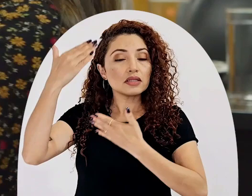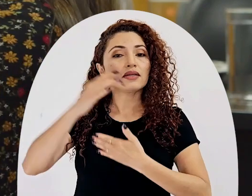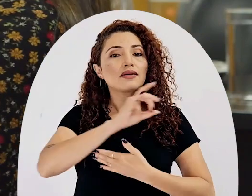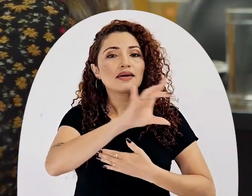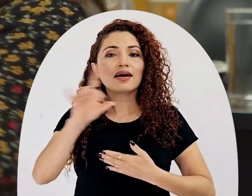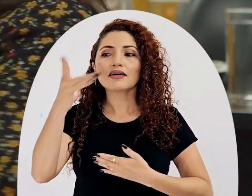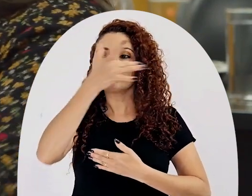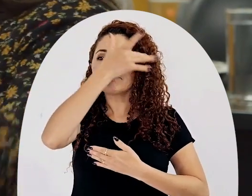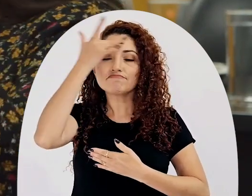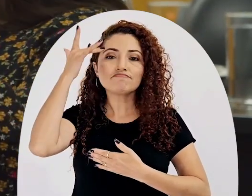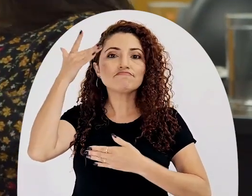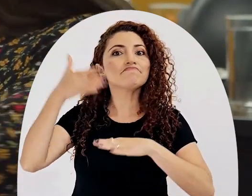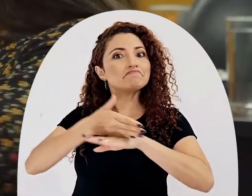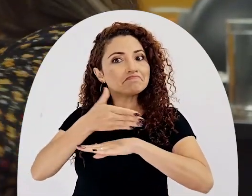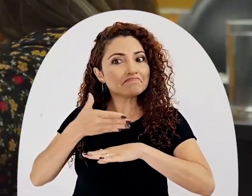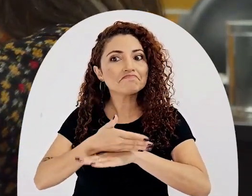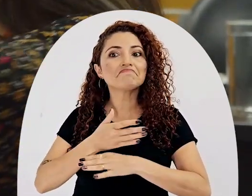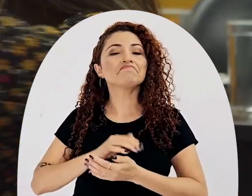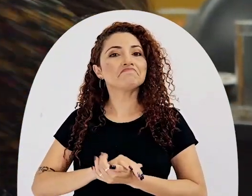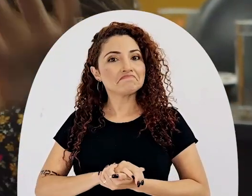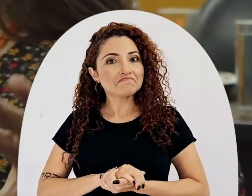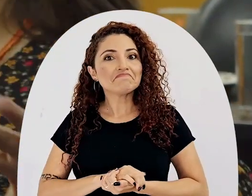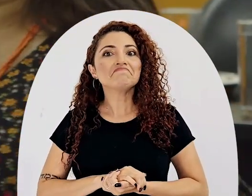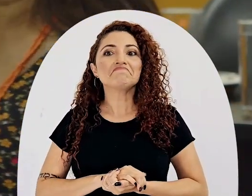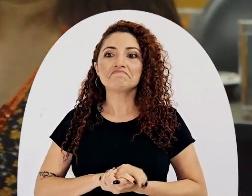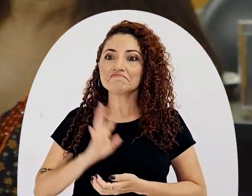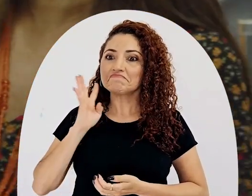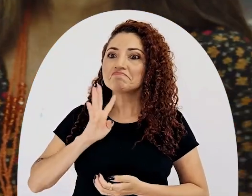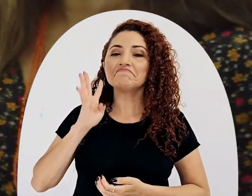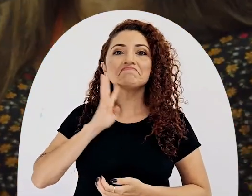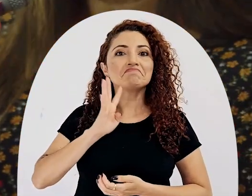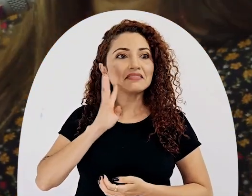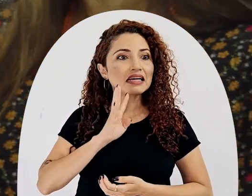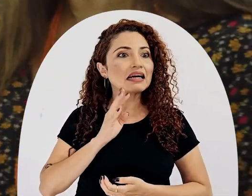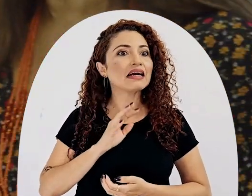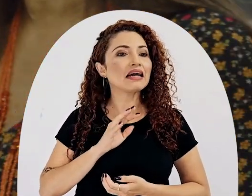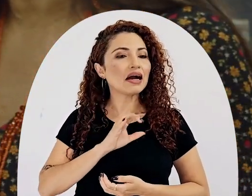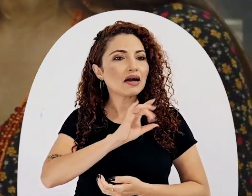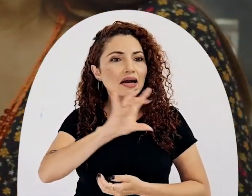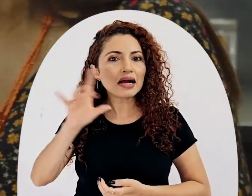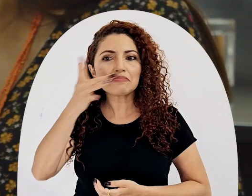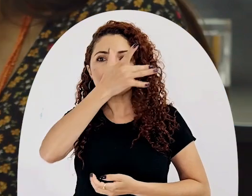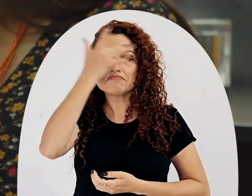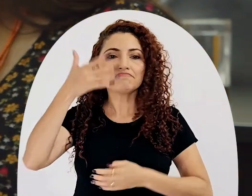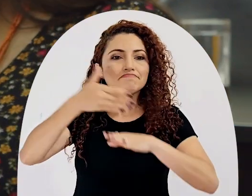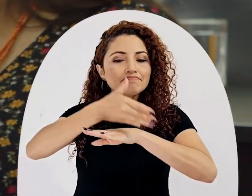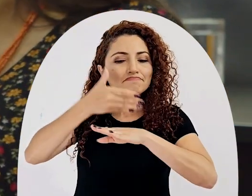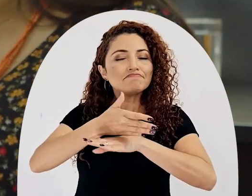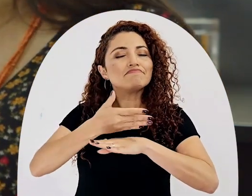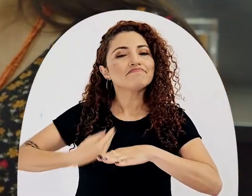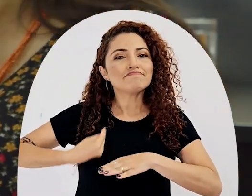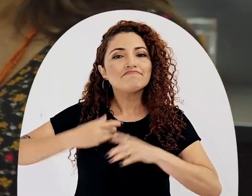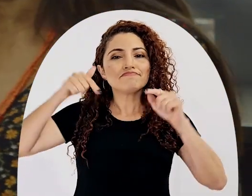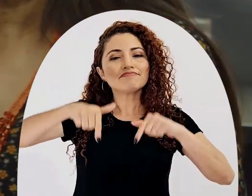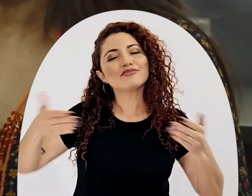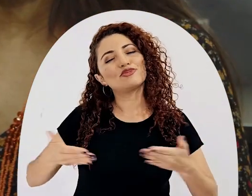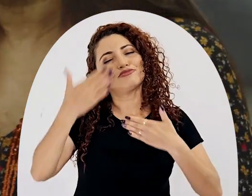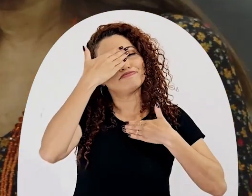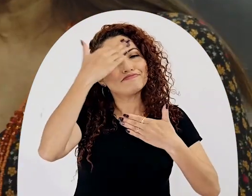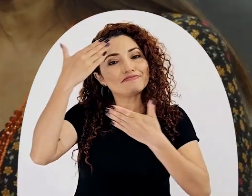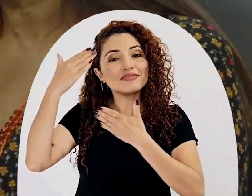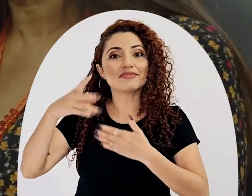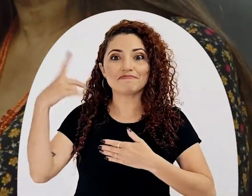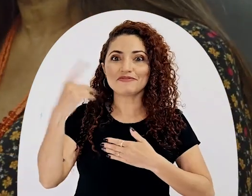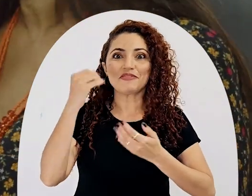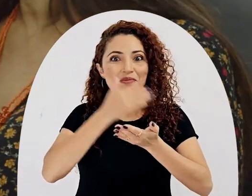Nossa, legal, que tá bem bacana, todos estão aqui e eu só tenho a agradecer a vocês. Vamos começar,